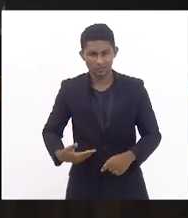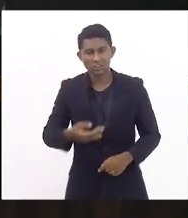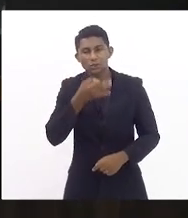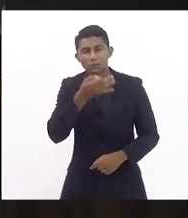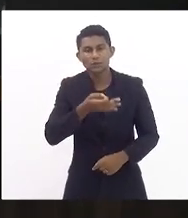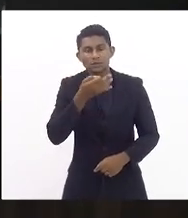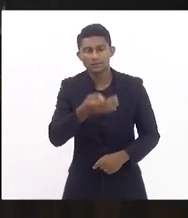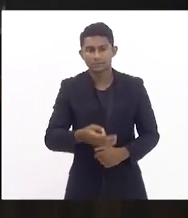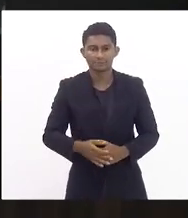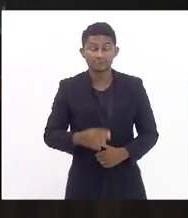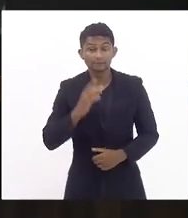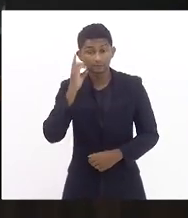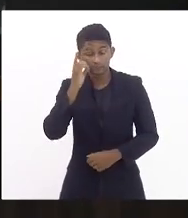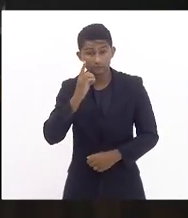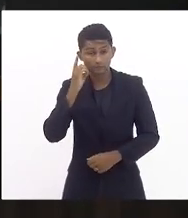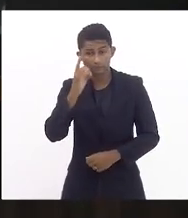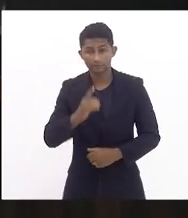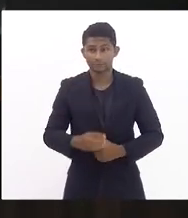deputado